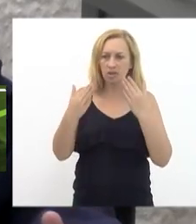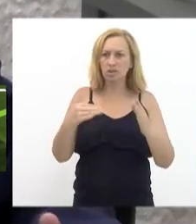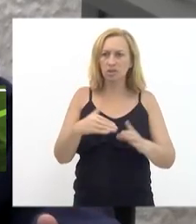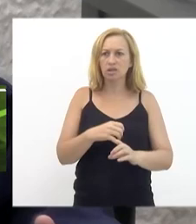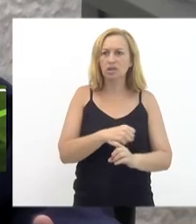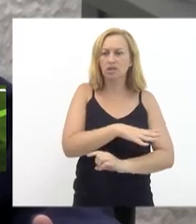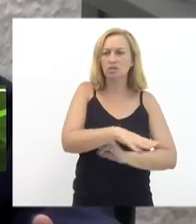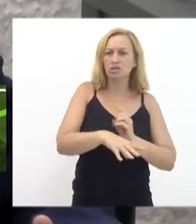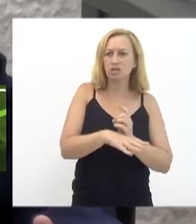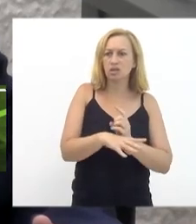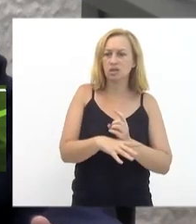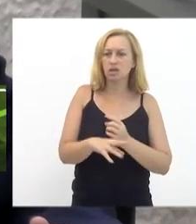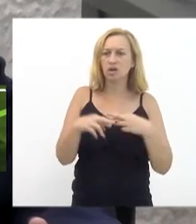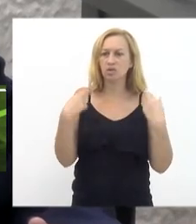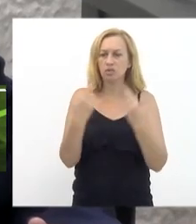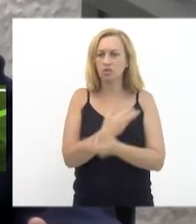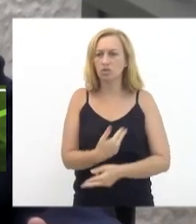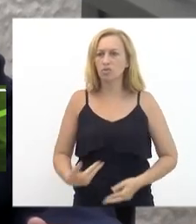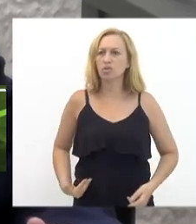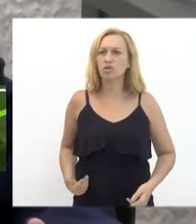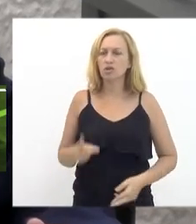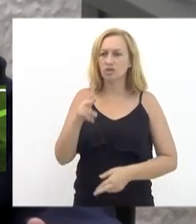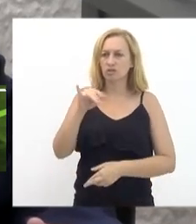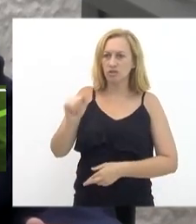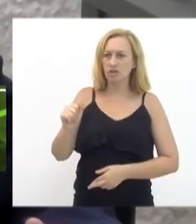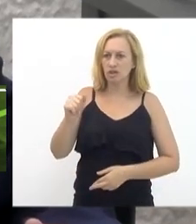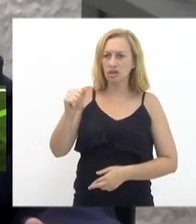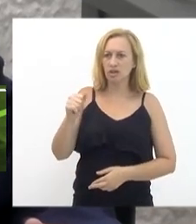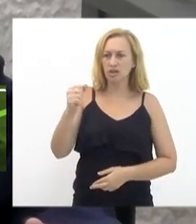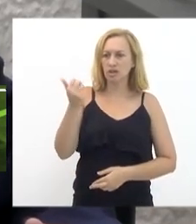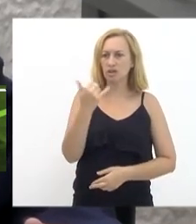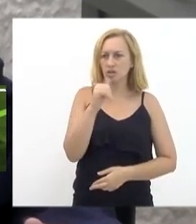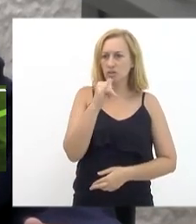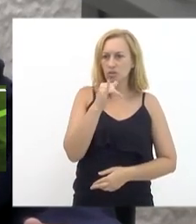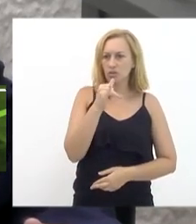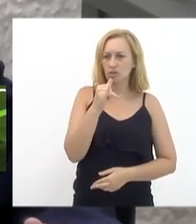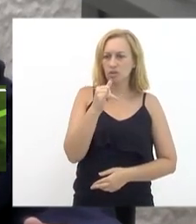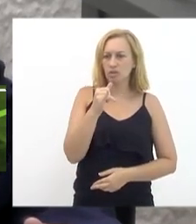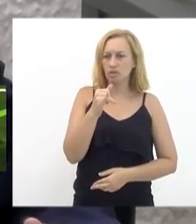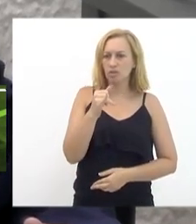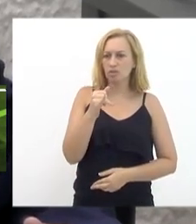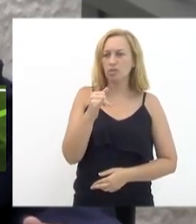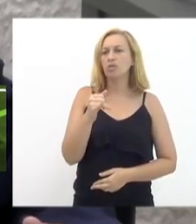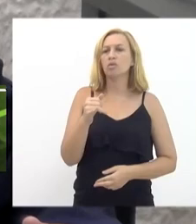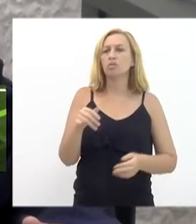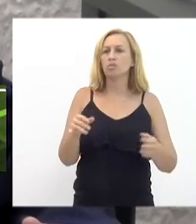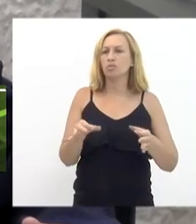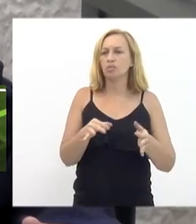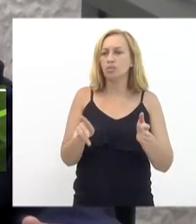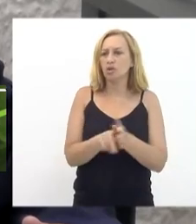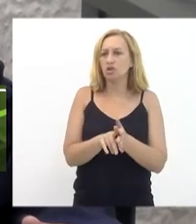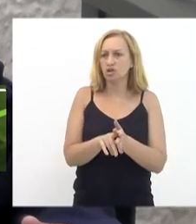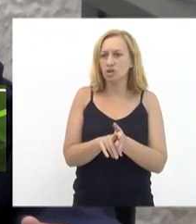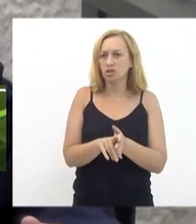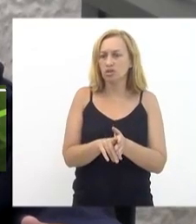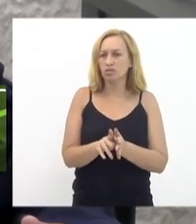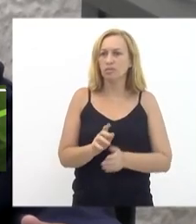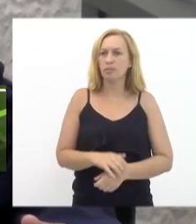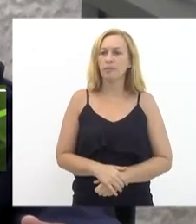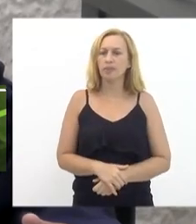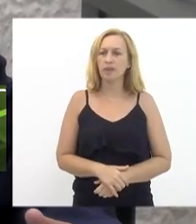audiência pública a via light projeto esse sim será feito por RDC porque ele não tem projeto